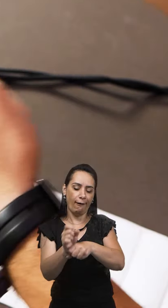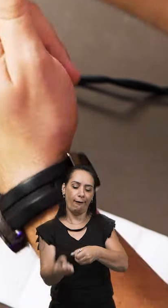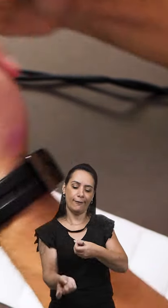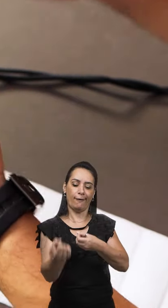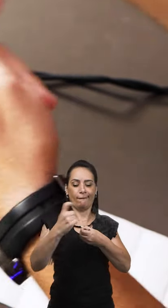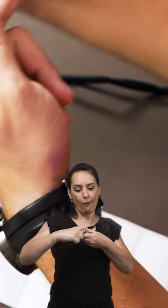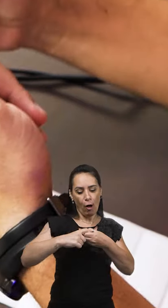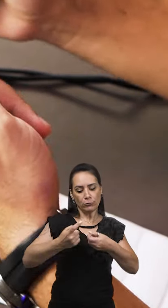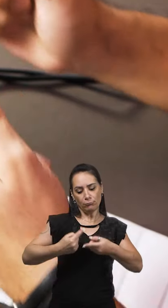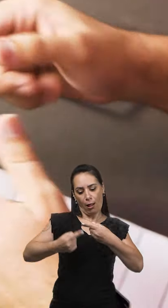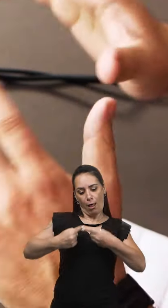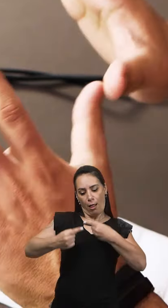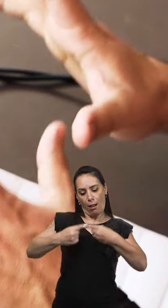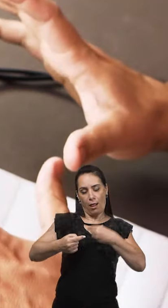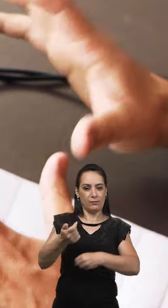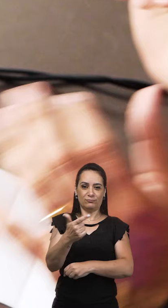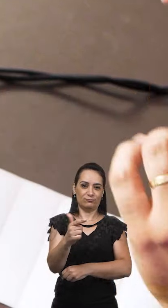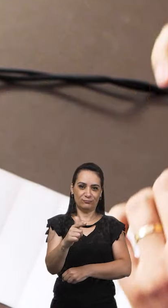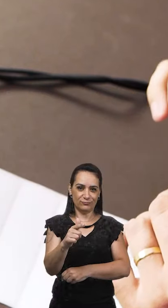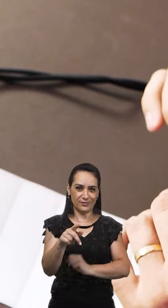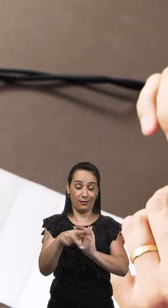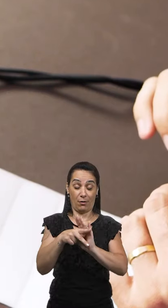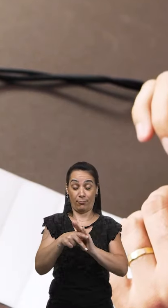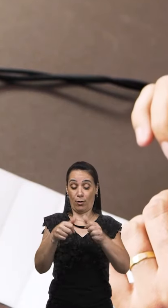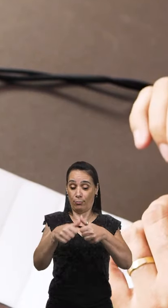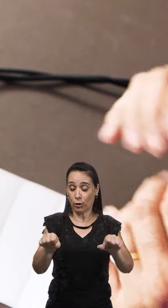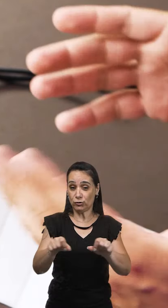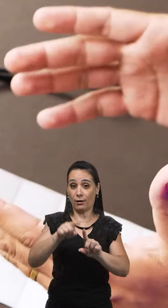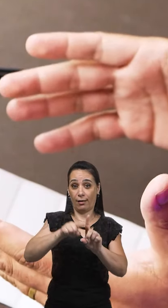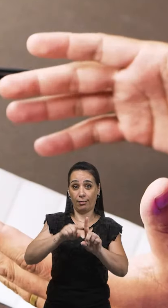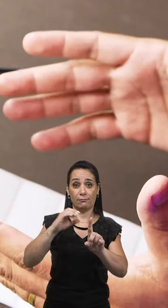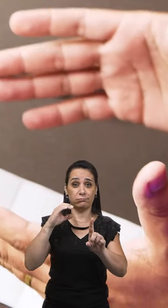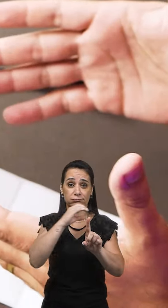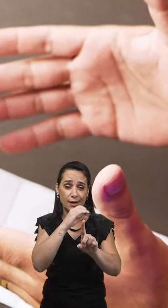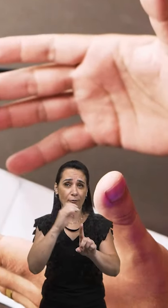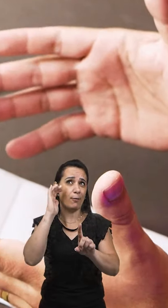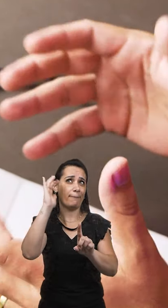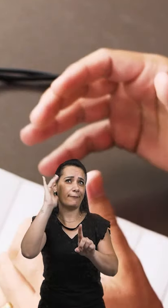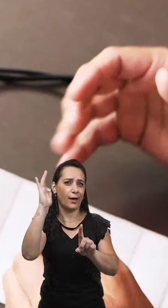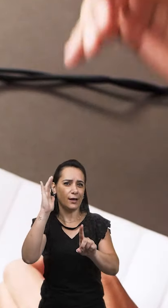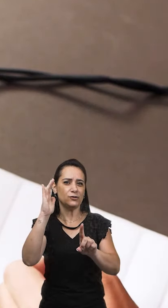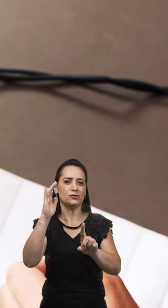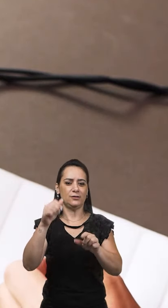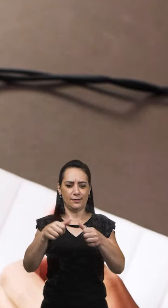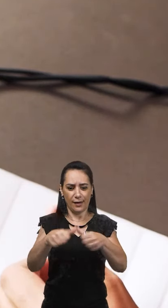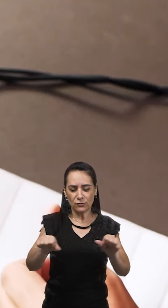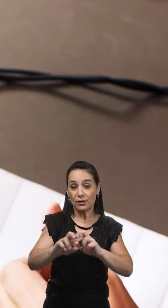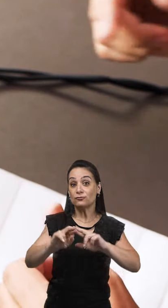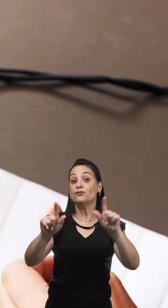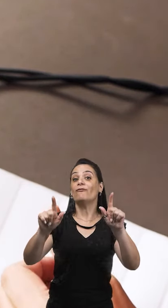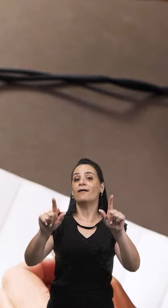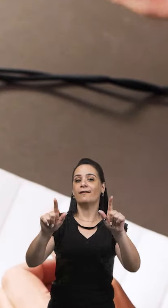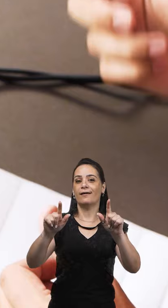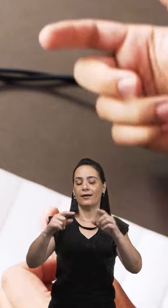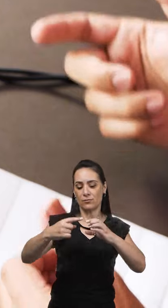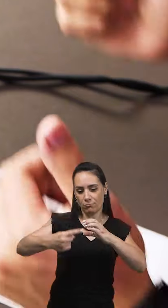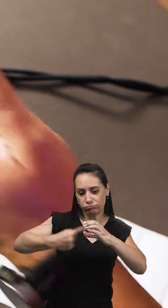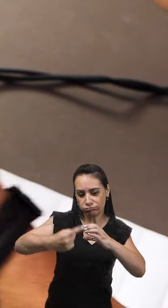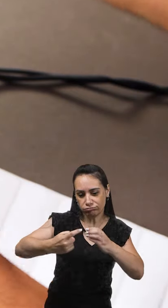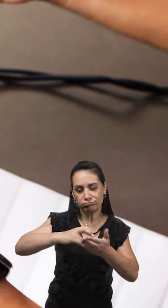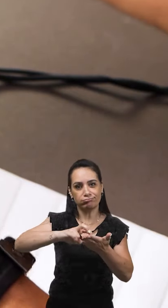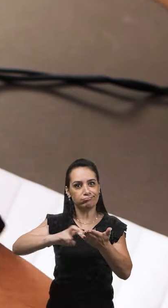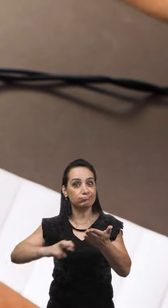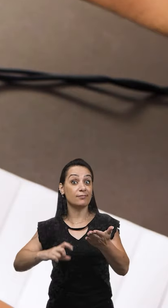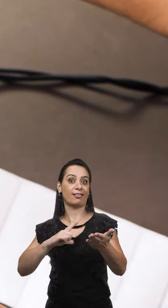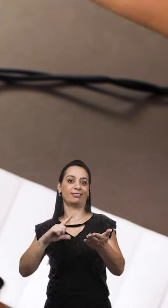esse tempo de devolver. Isso utilizando uma etiqueta térmica como essa. Agora imagine utilizando uma outra